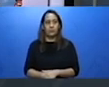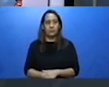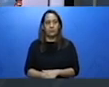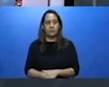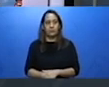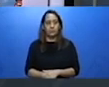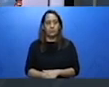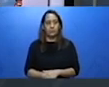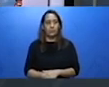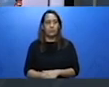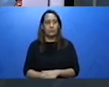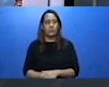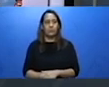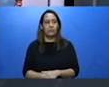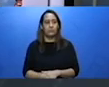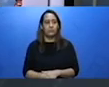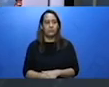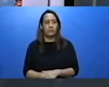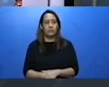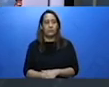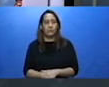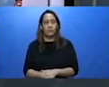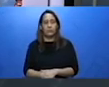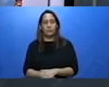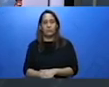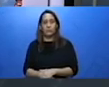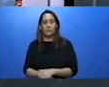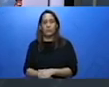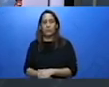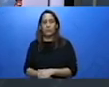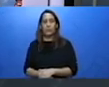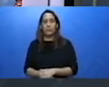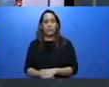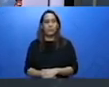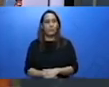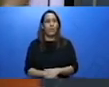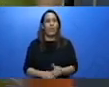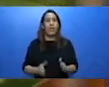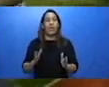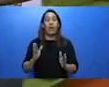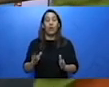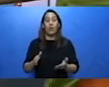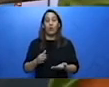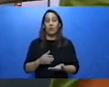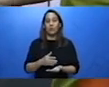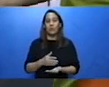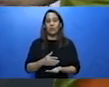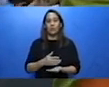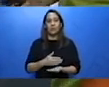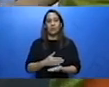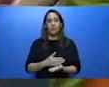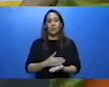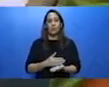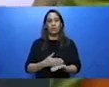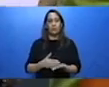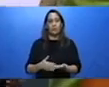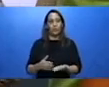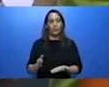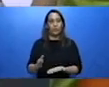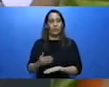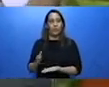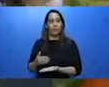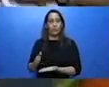dele novamente. E agora sim, vamos para a nossa